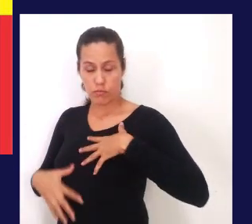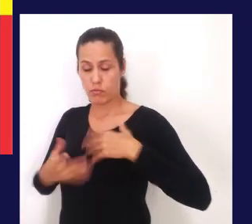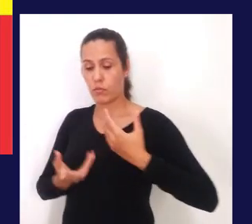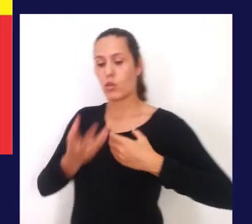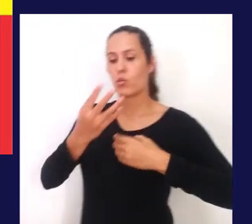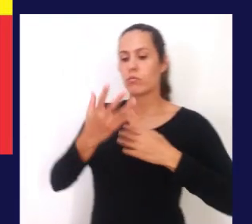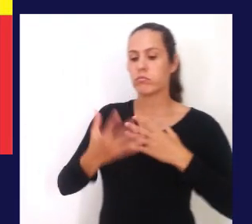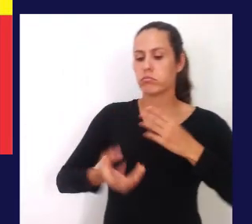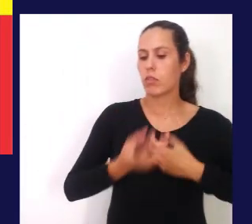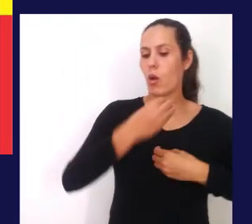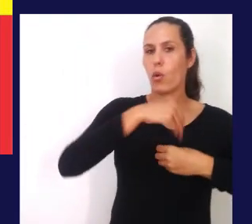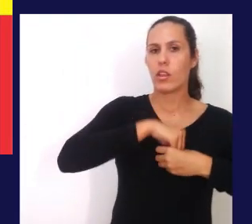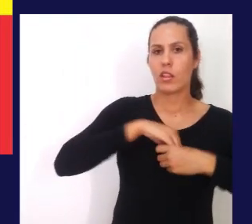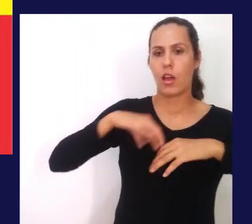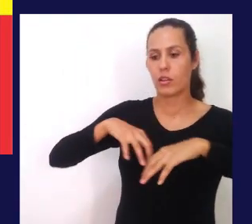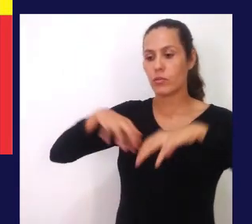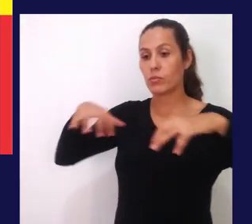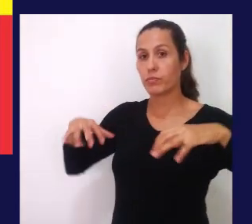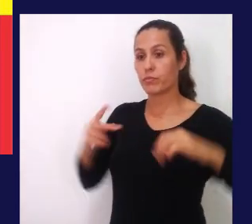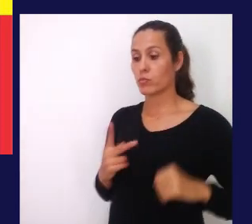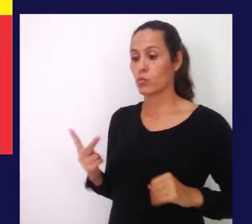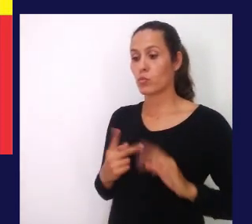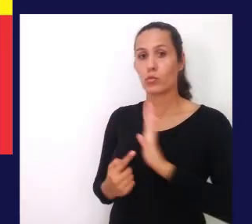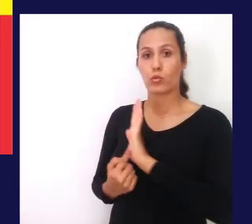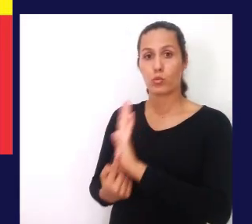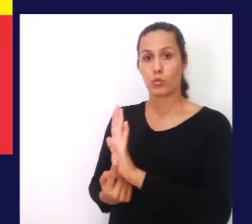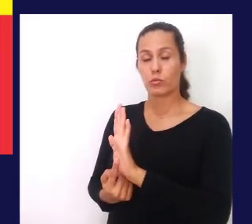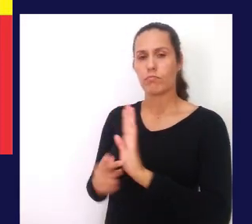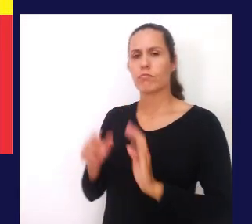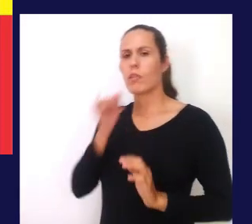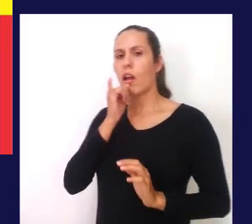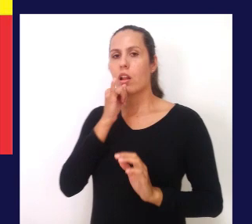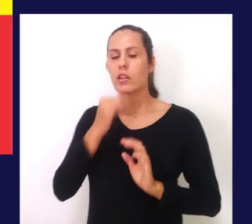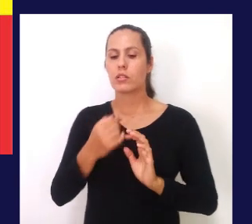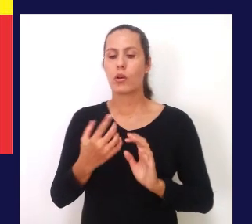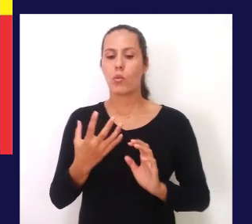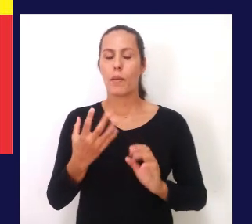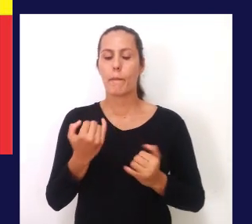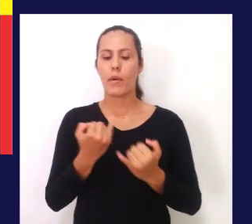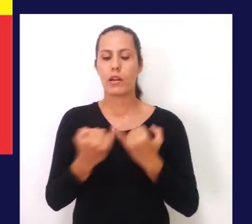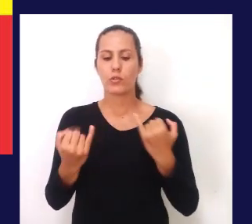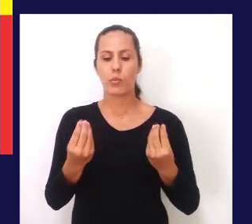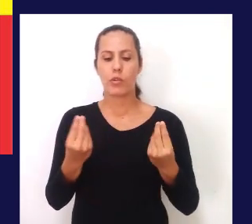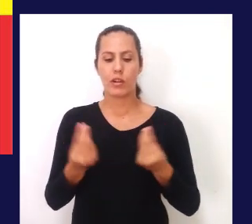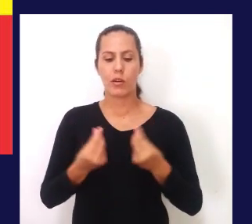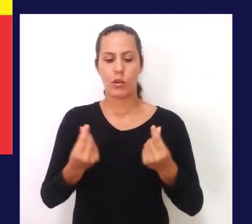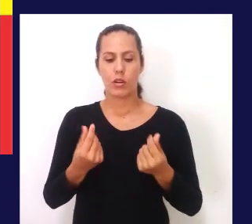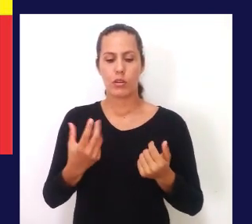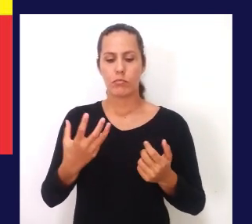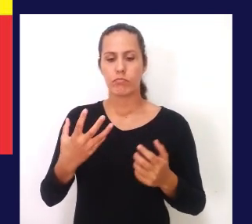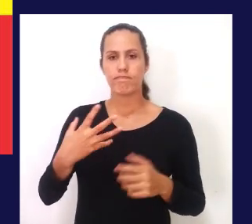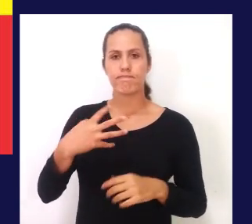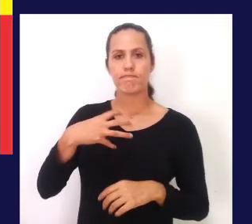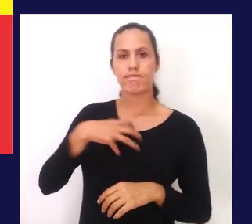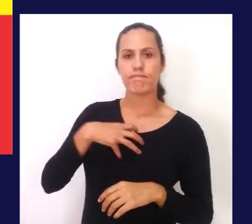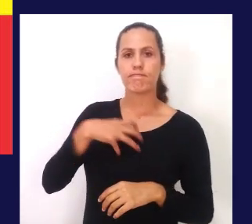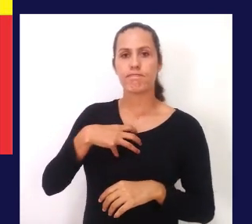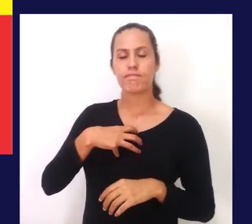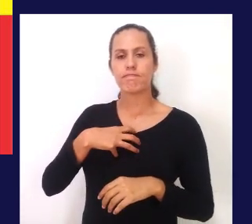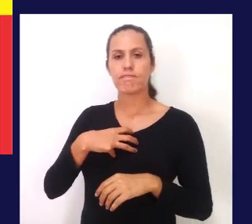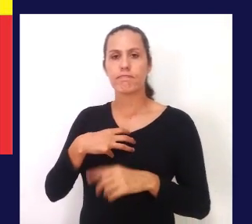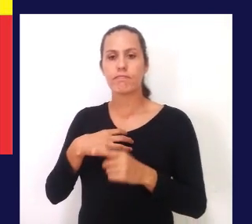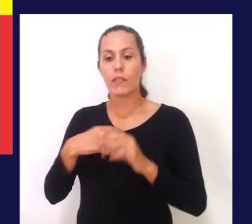do modo externo, na realidade ele deixa o quê? Expressões, uma impressão sobre as